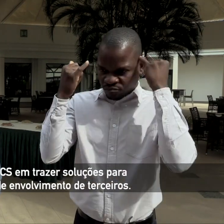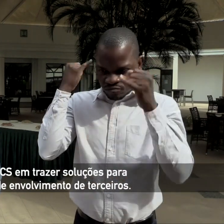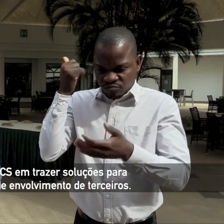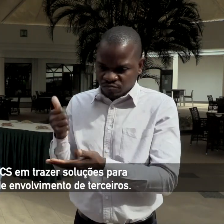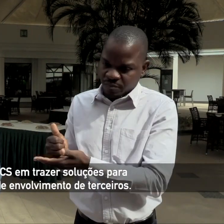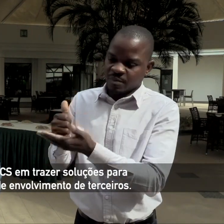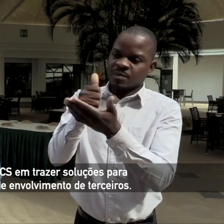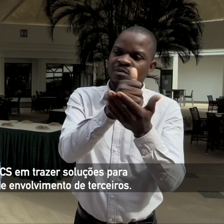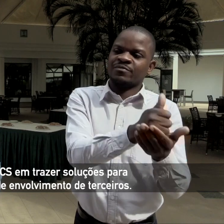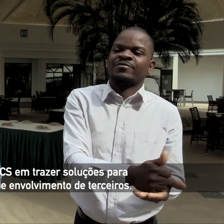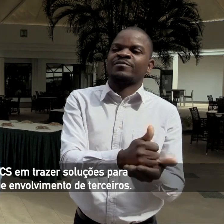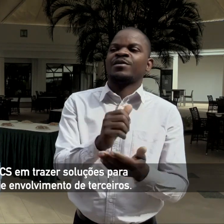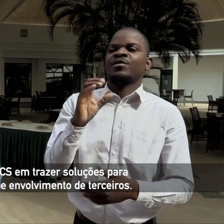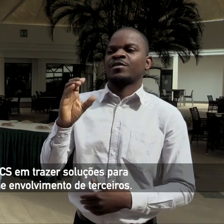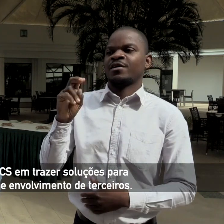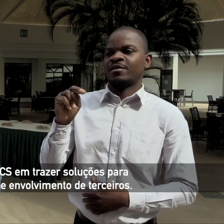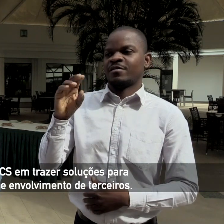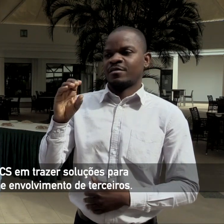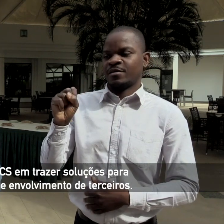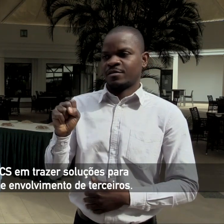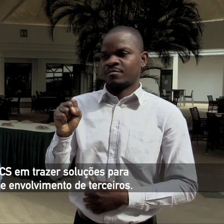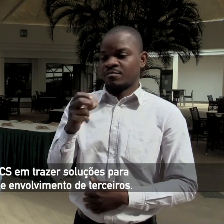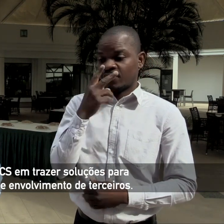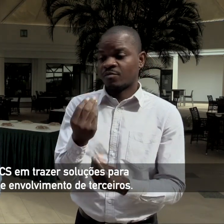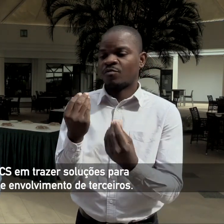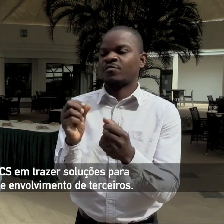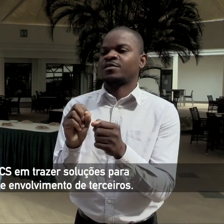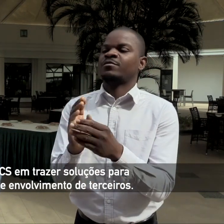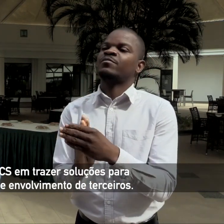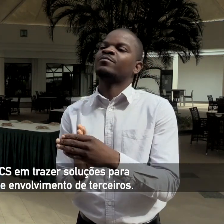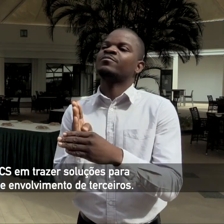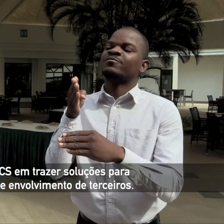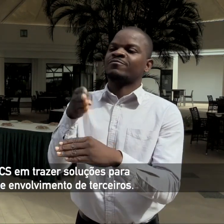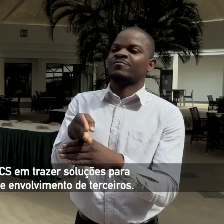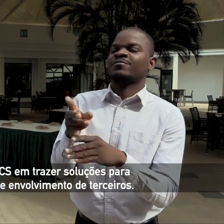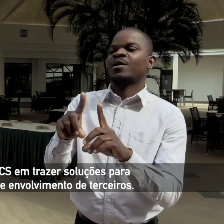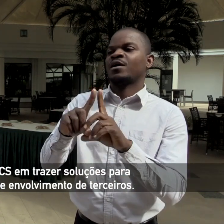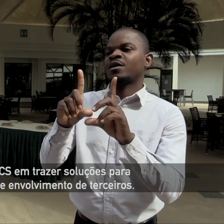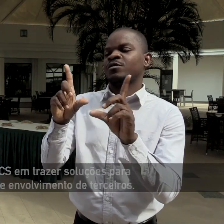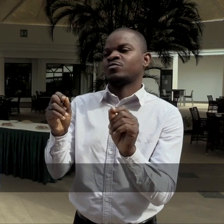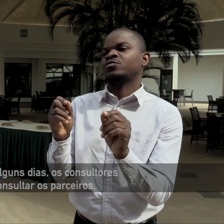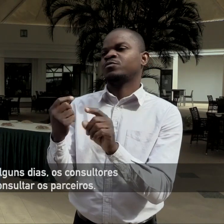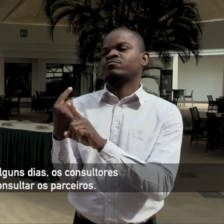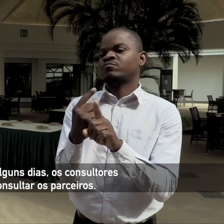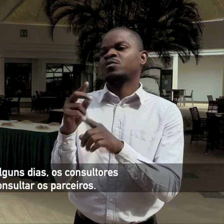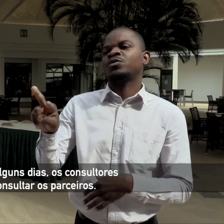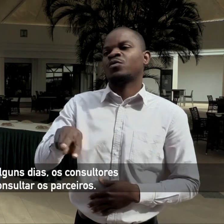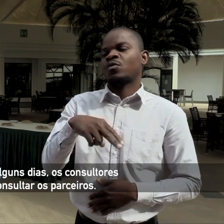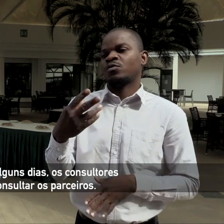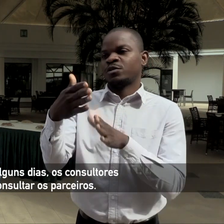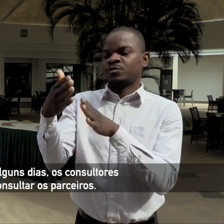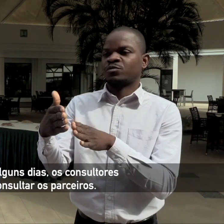CNCS em trazer soluções para esta questão de envolvimento de terceiros.